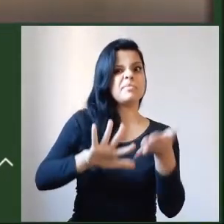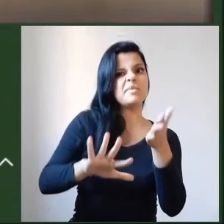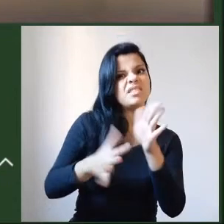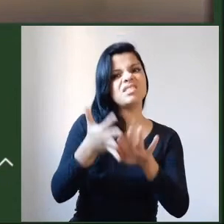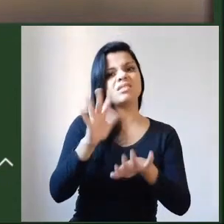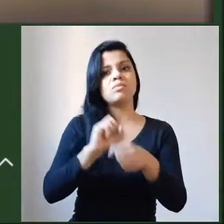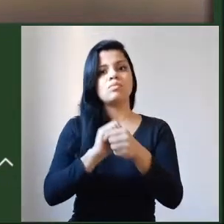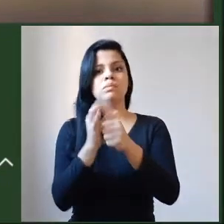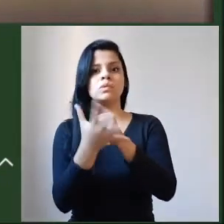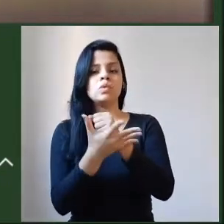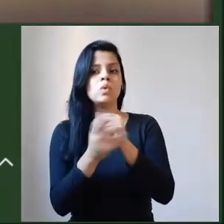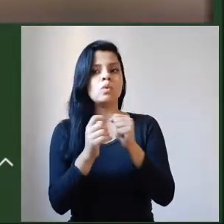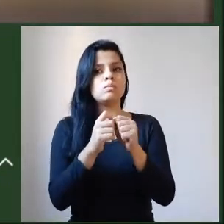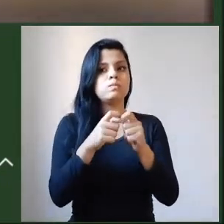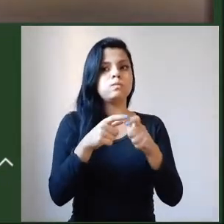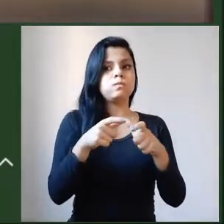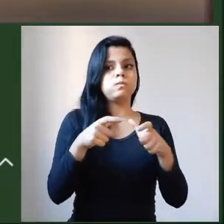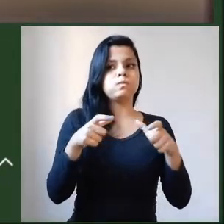diminuição,